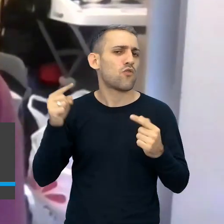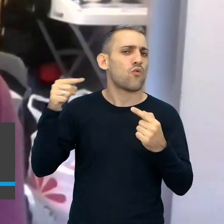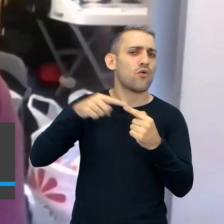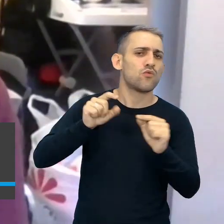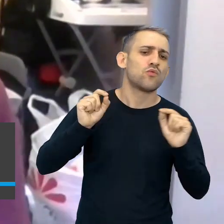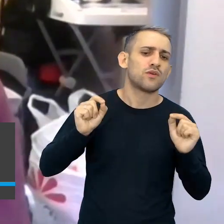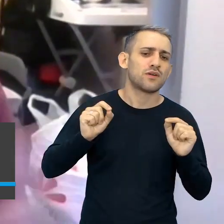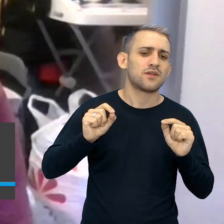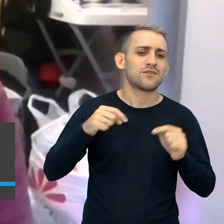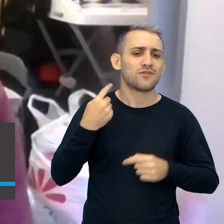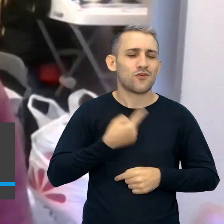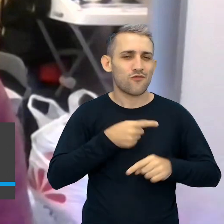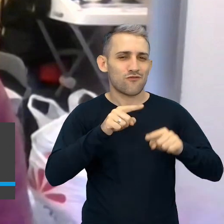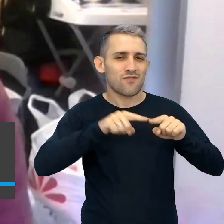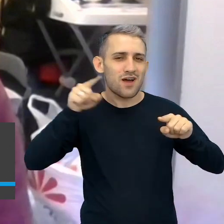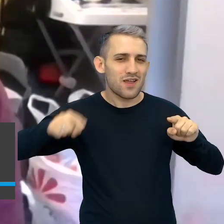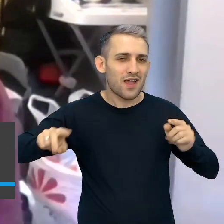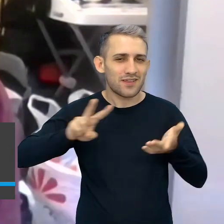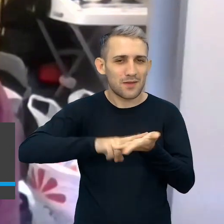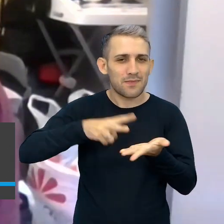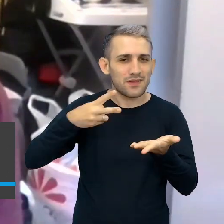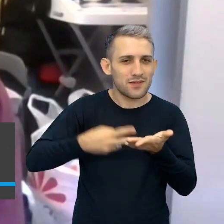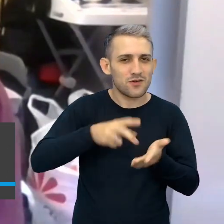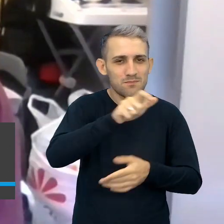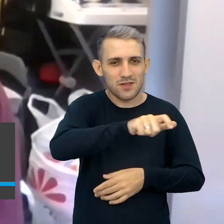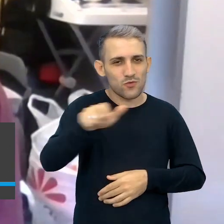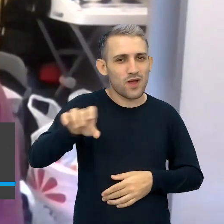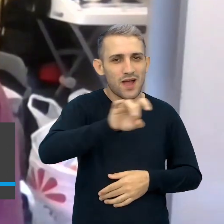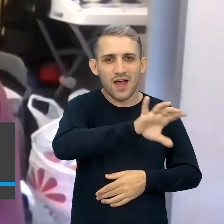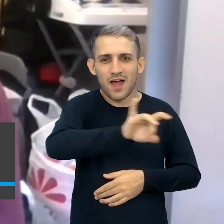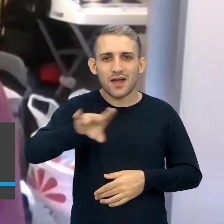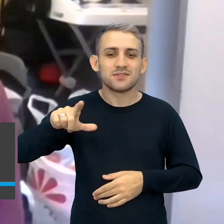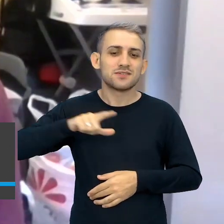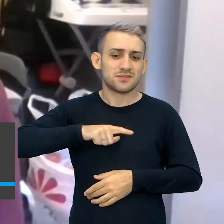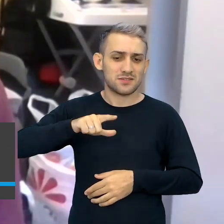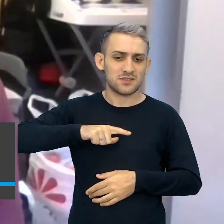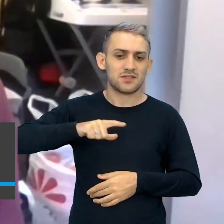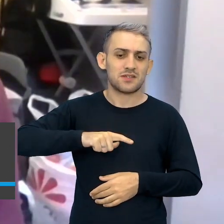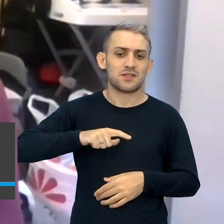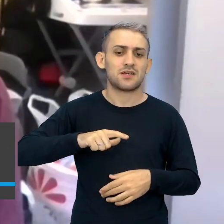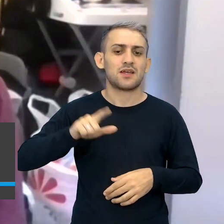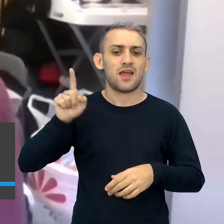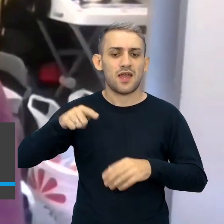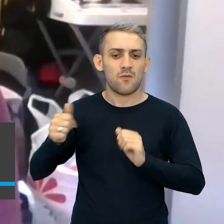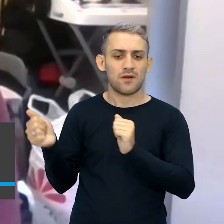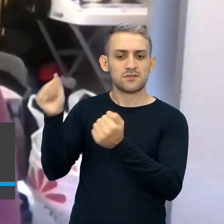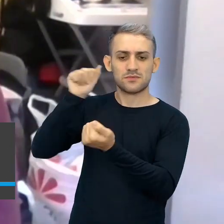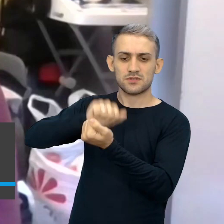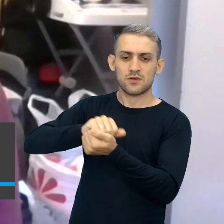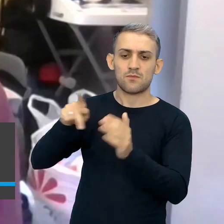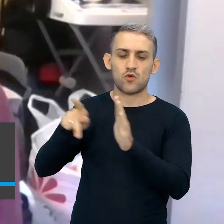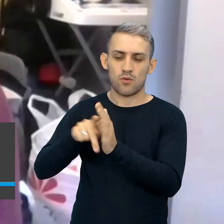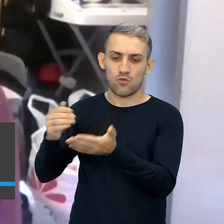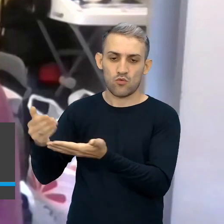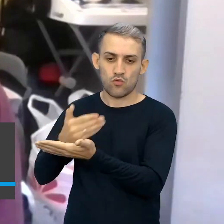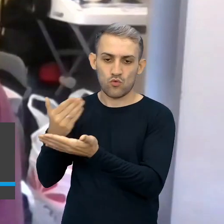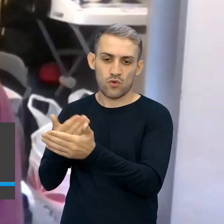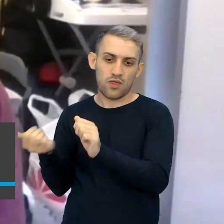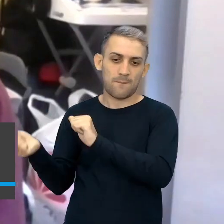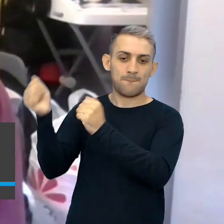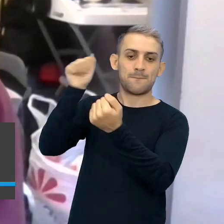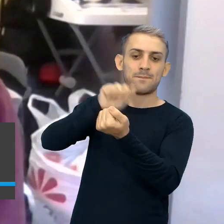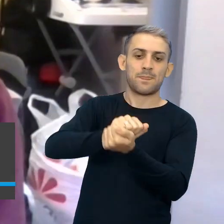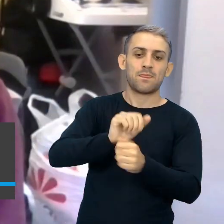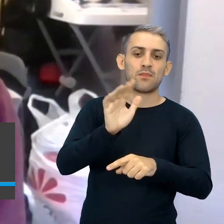vão variar em relação às interpretações que cada pessoa tem do sim, público. Então, quando a adaptação, digamos, do livro para o filme chega à